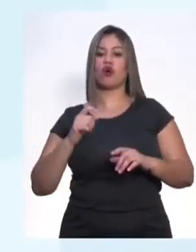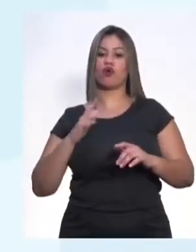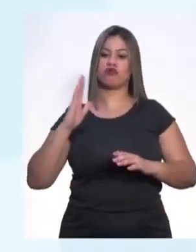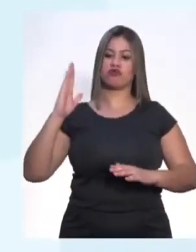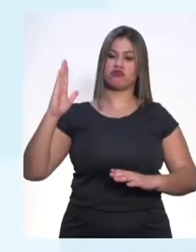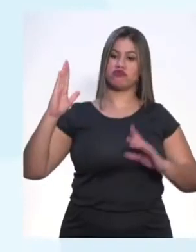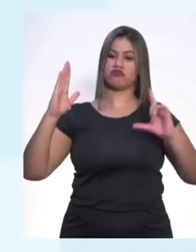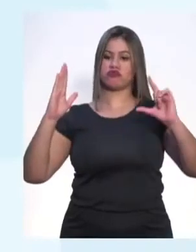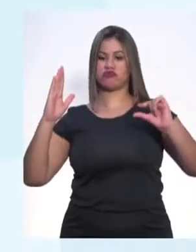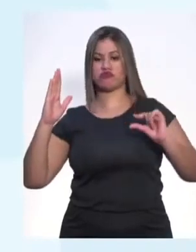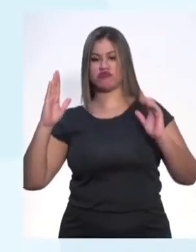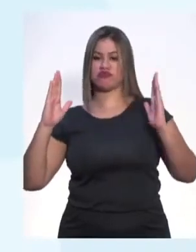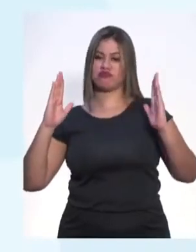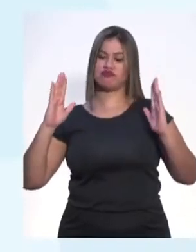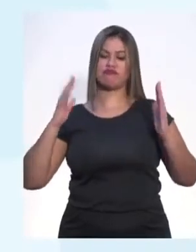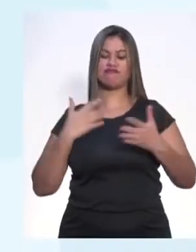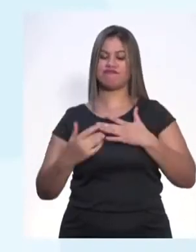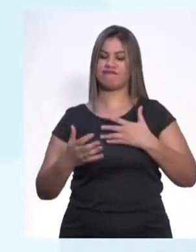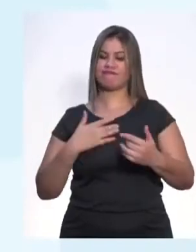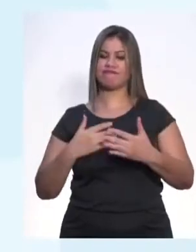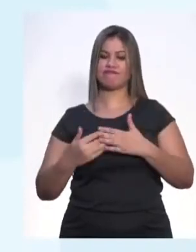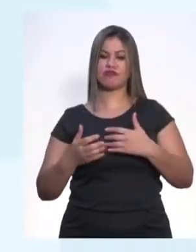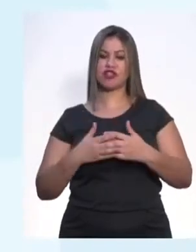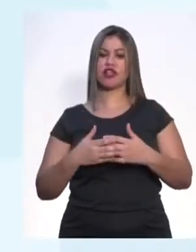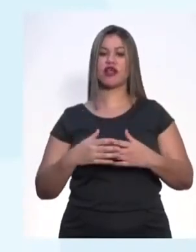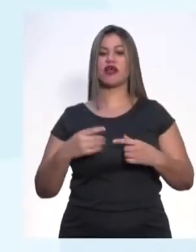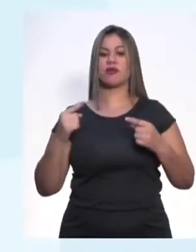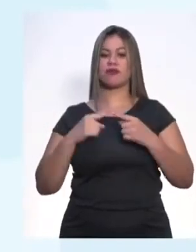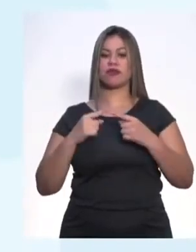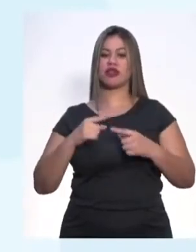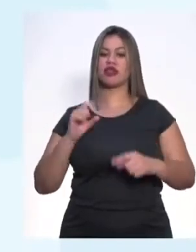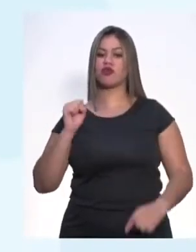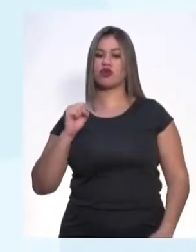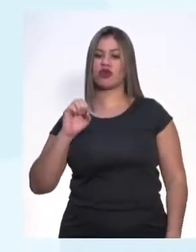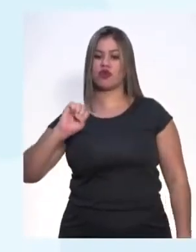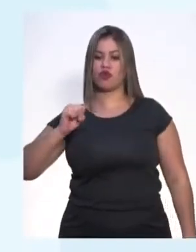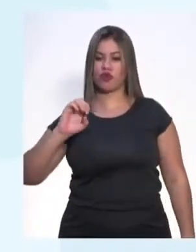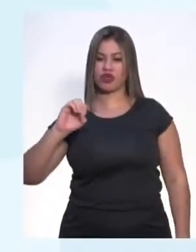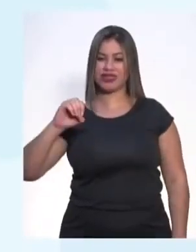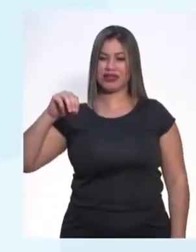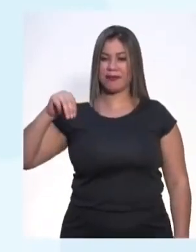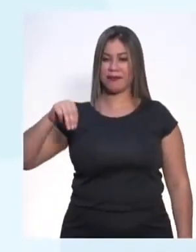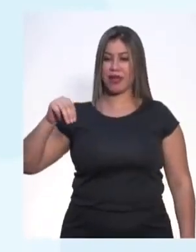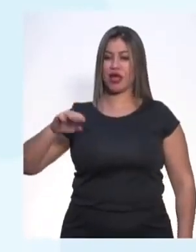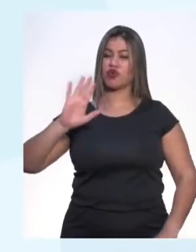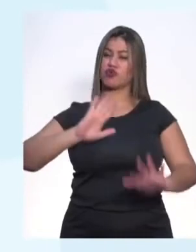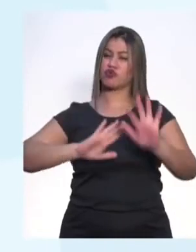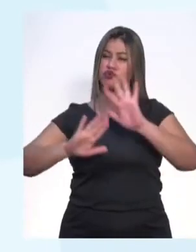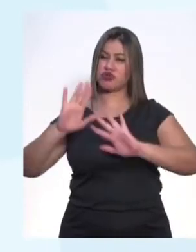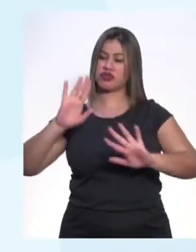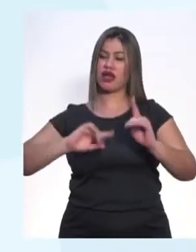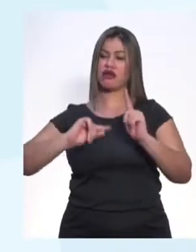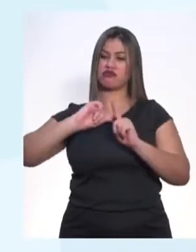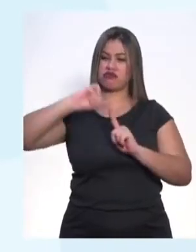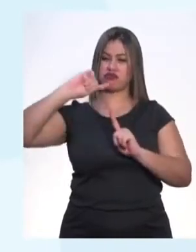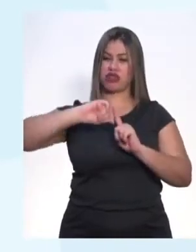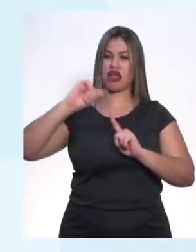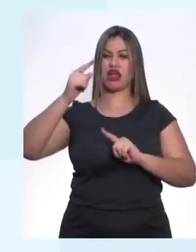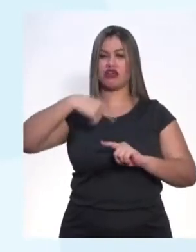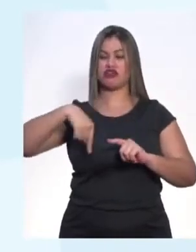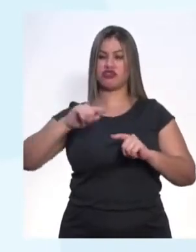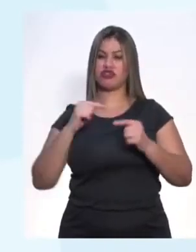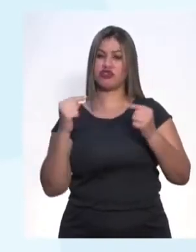maior vezes lado menor, tanto faz. Isso aqui de cabeça dá 80. Cuidado com a unidade. Como a gente multiplicou metros